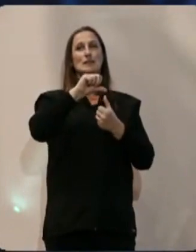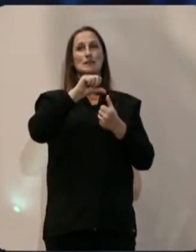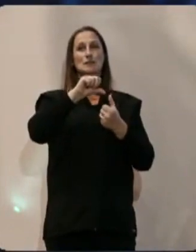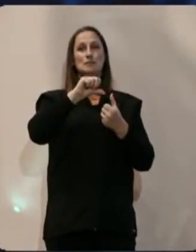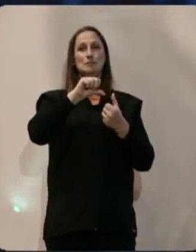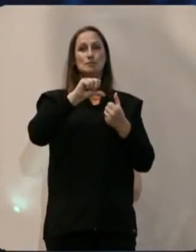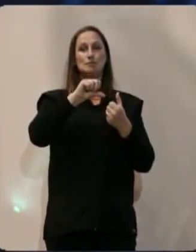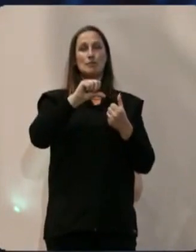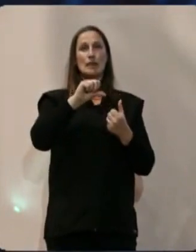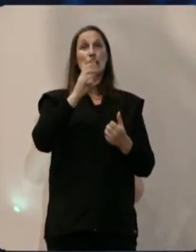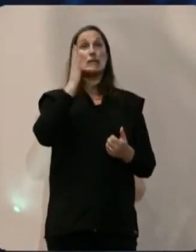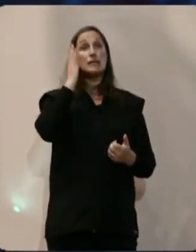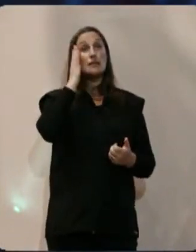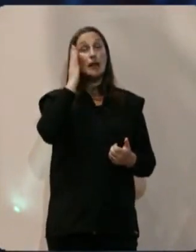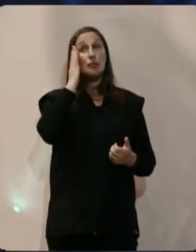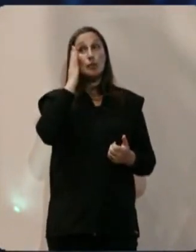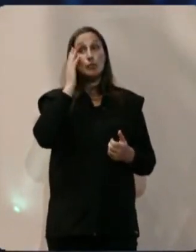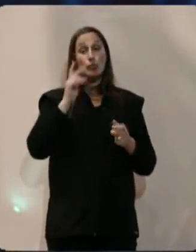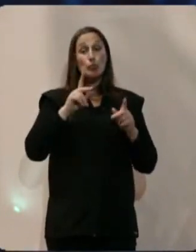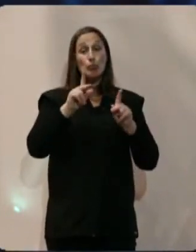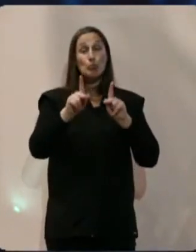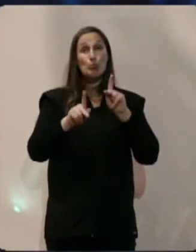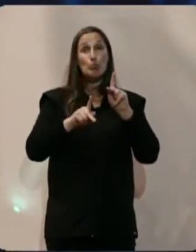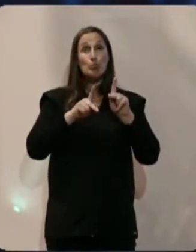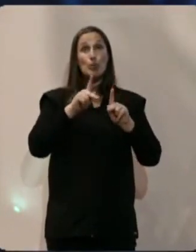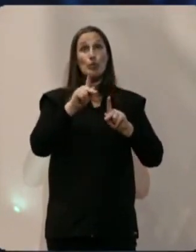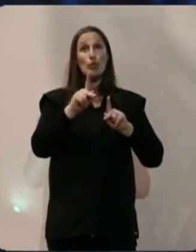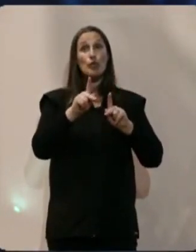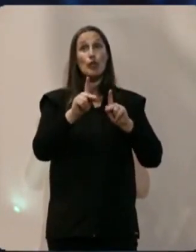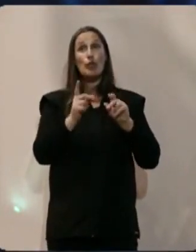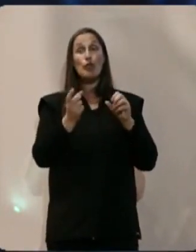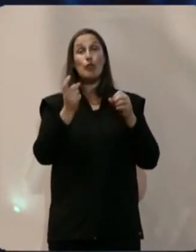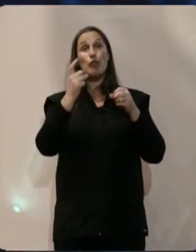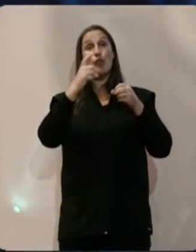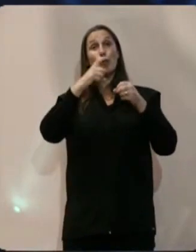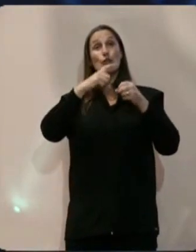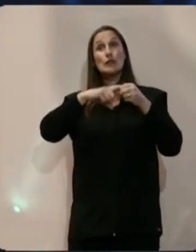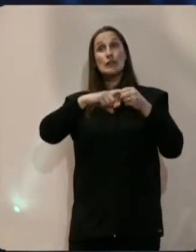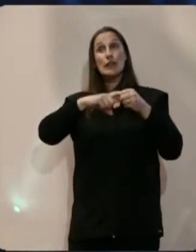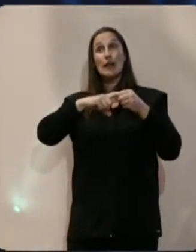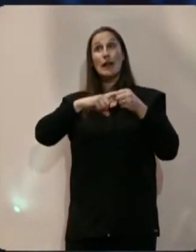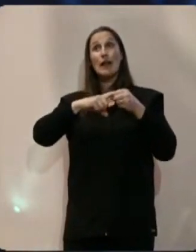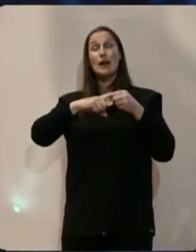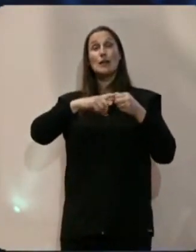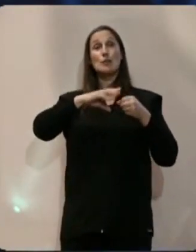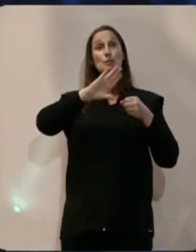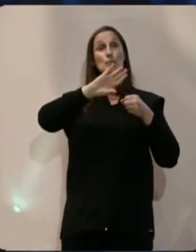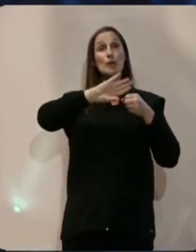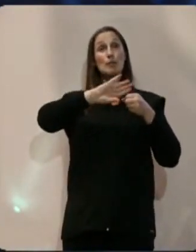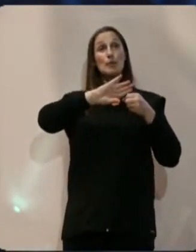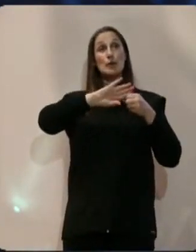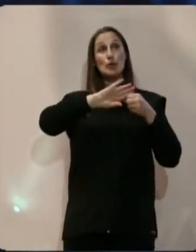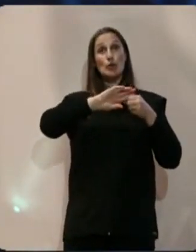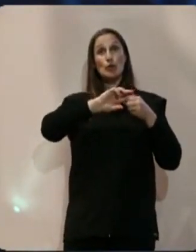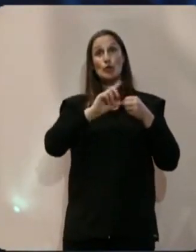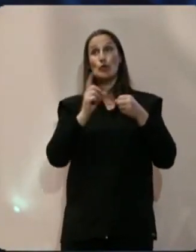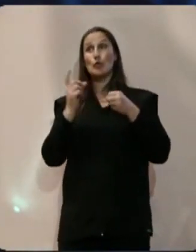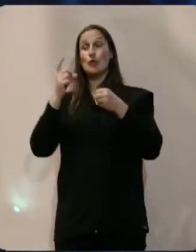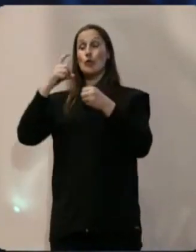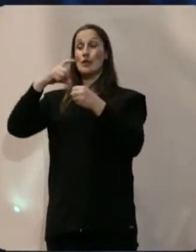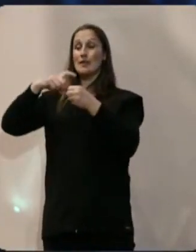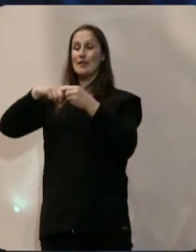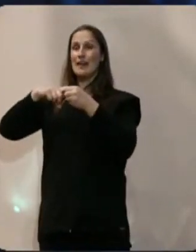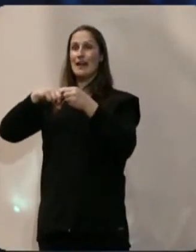o povo voltasse do cativeiro babilônico para